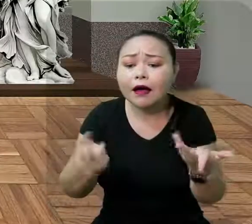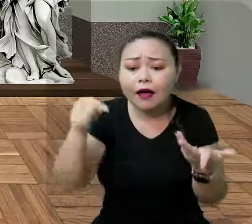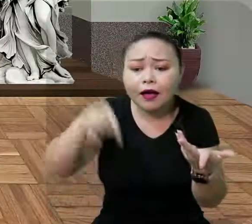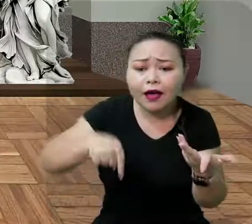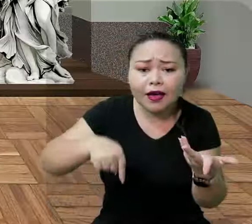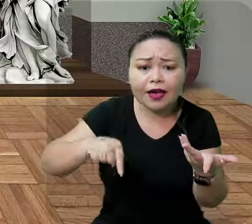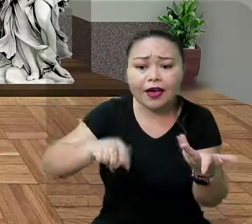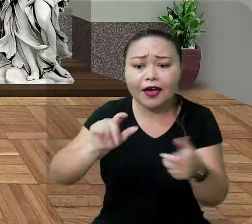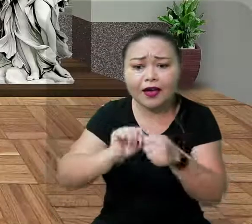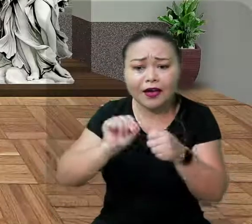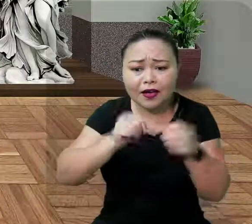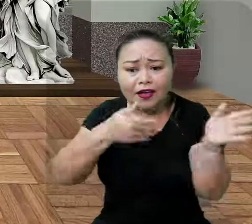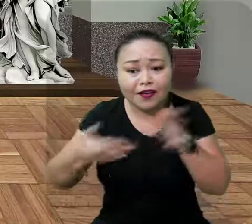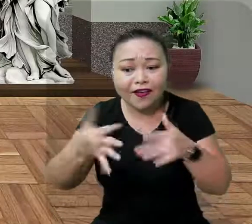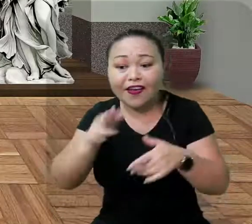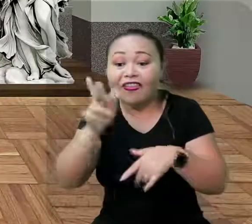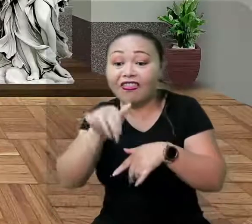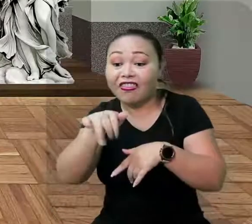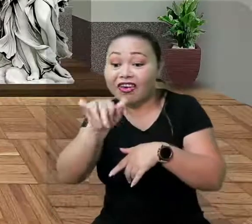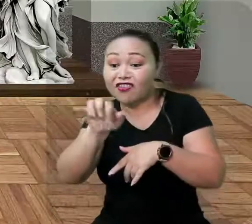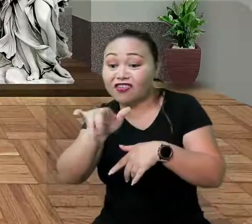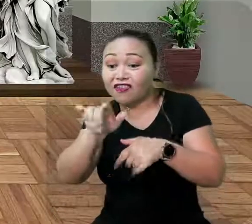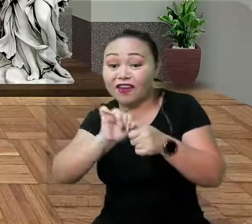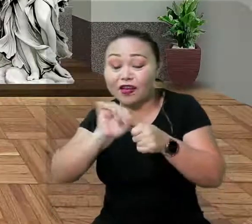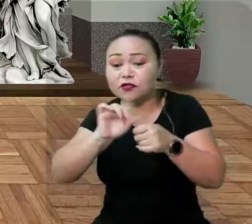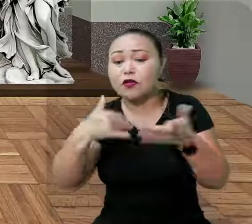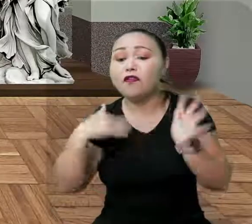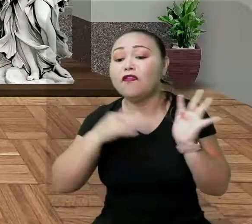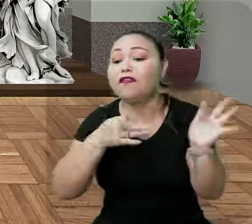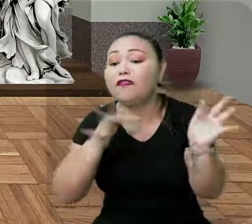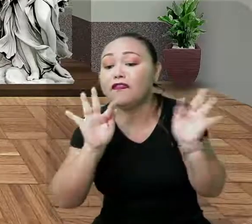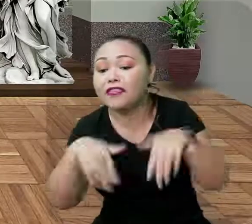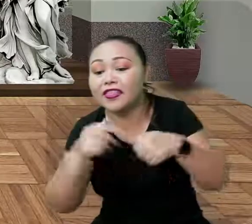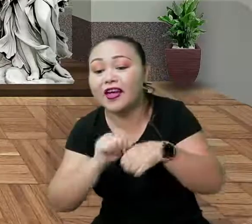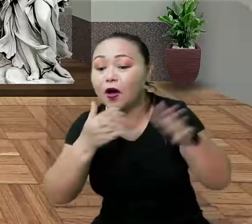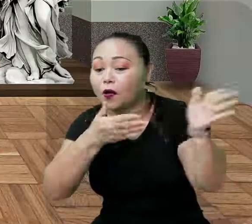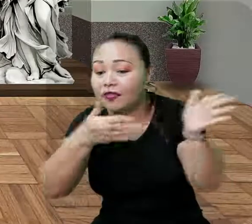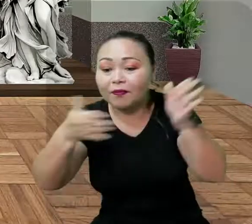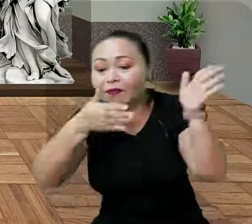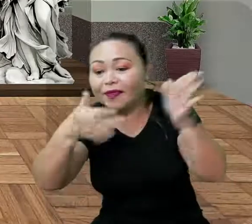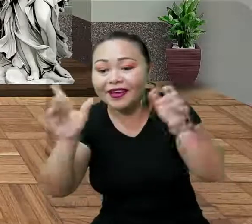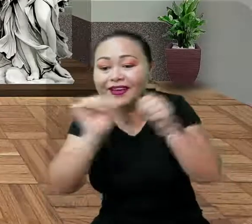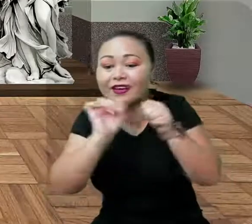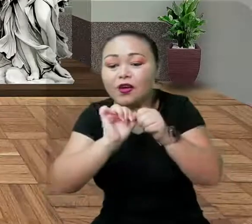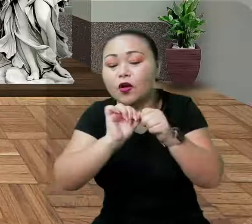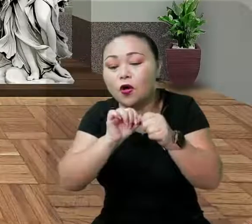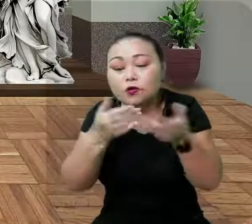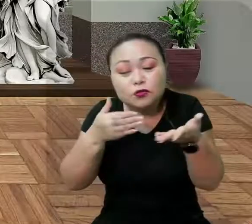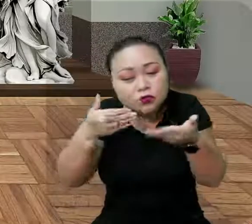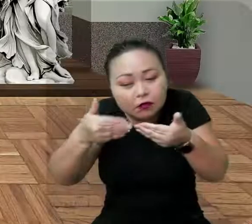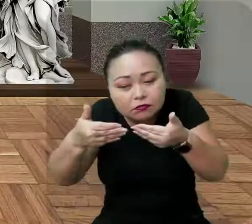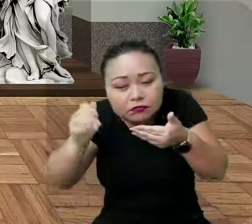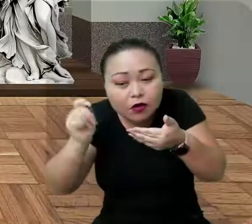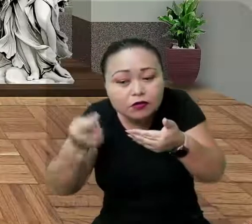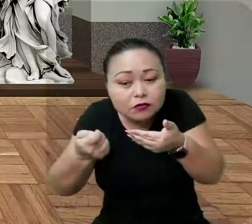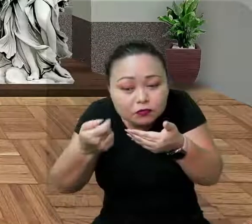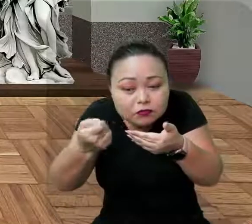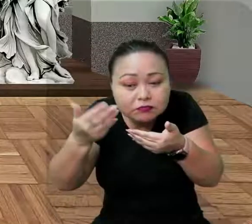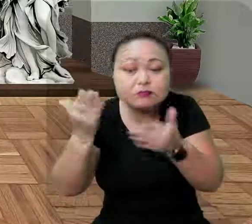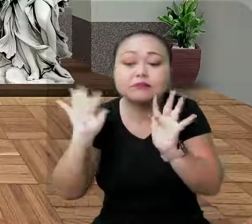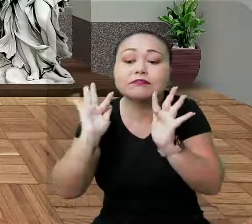aqui é igual série da Netflix né Estamos chegando no final da temporada nós estamos um junto com os episódios